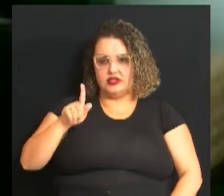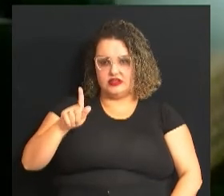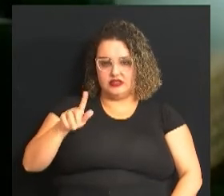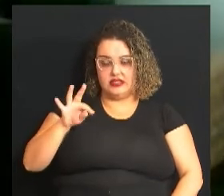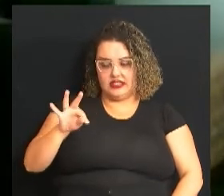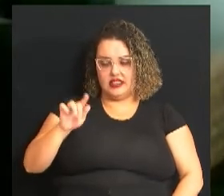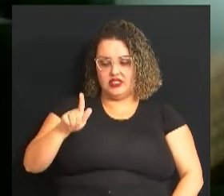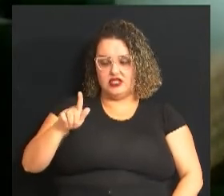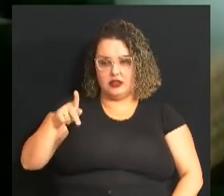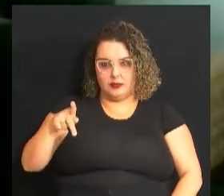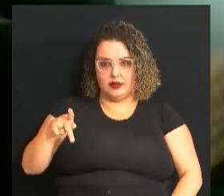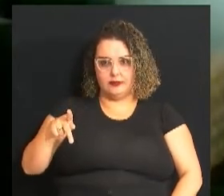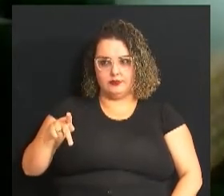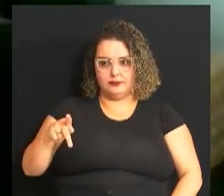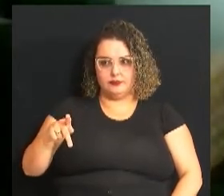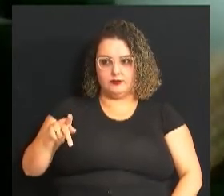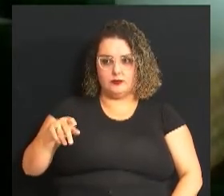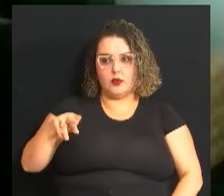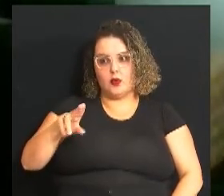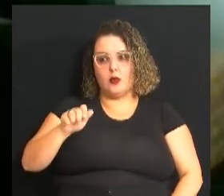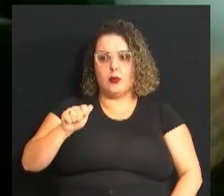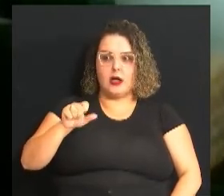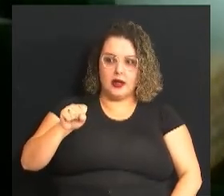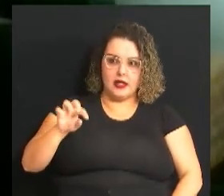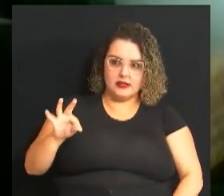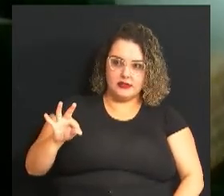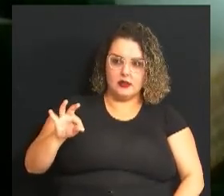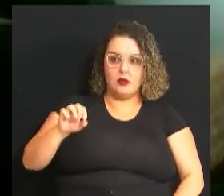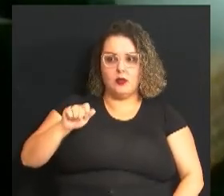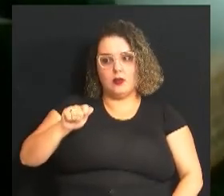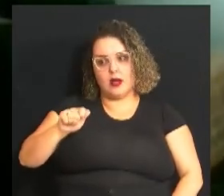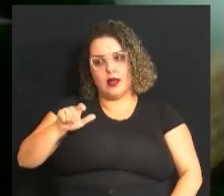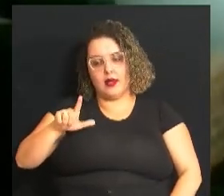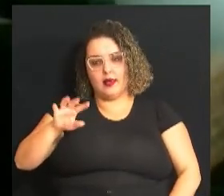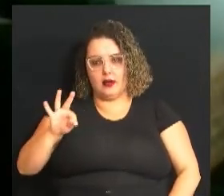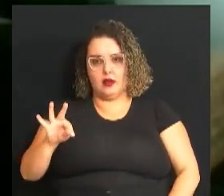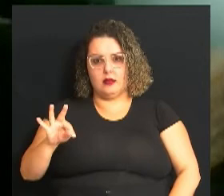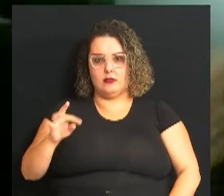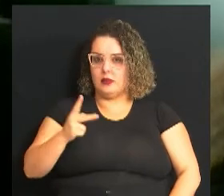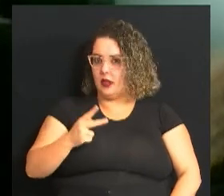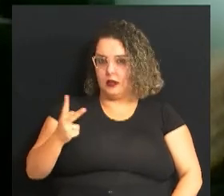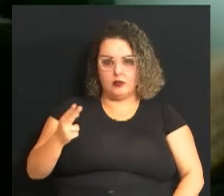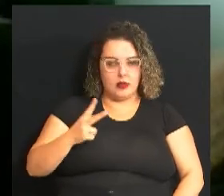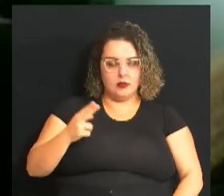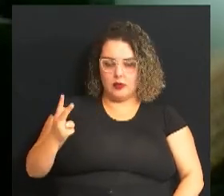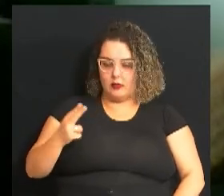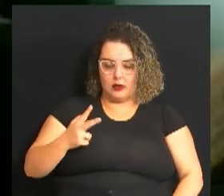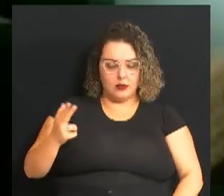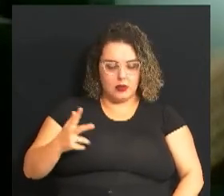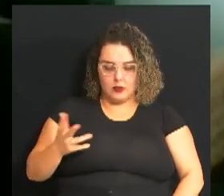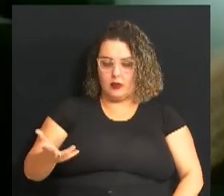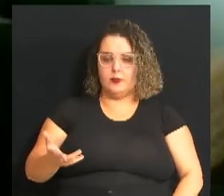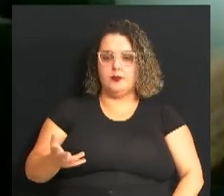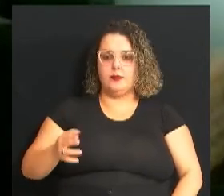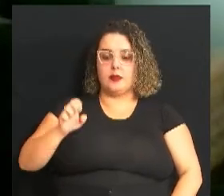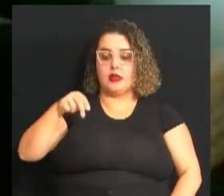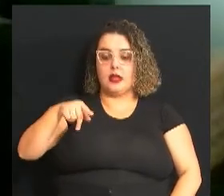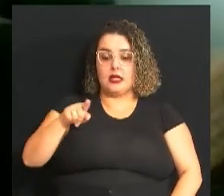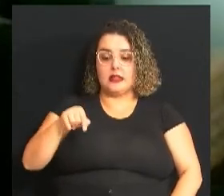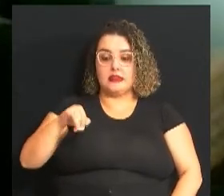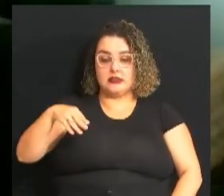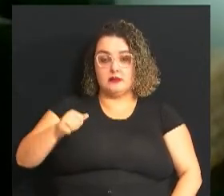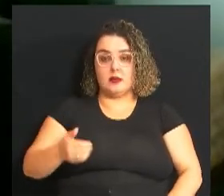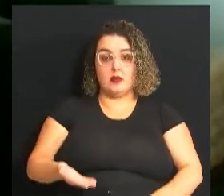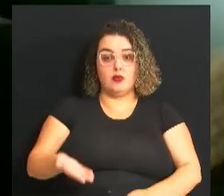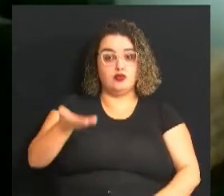delas, ou AST, ALT, são as mesmas coisas, tá bom? Essas enzimas aumentadas são o primeiro